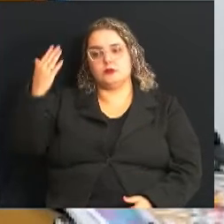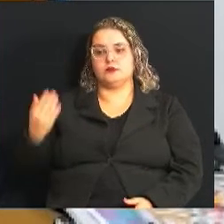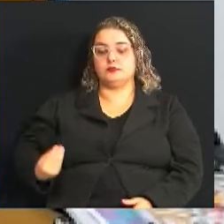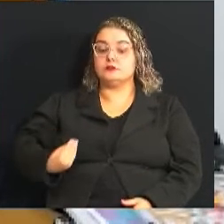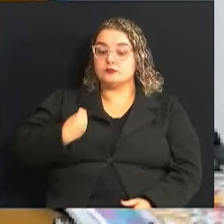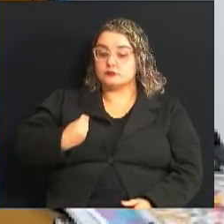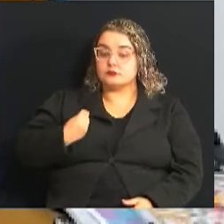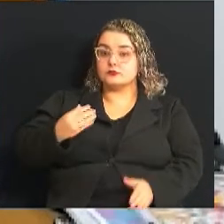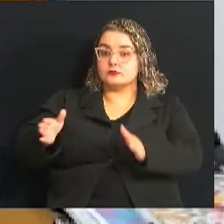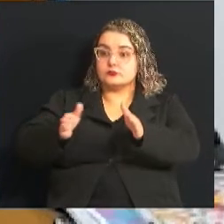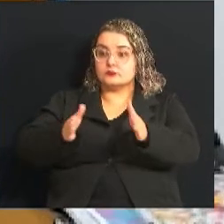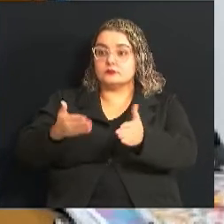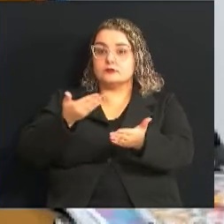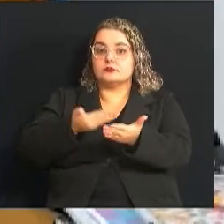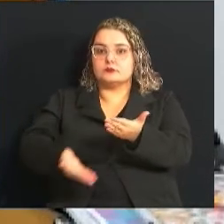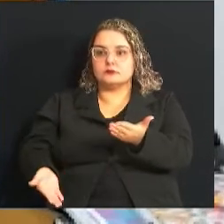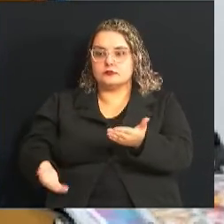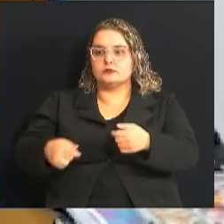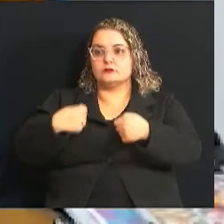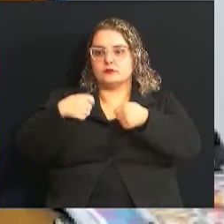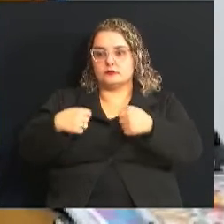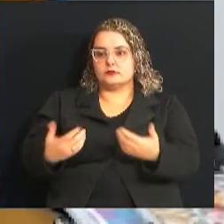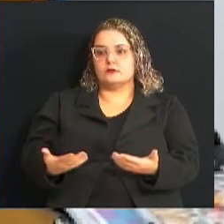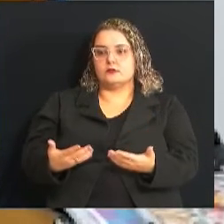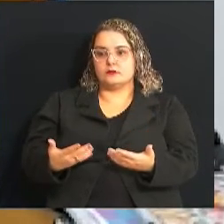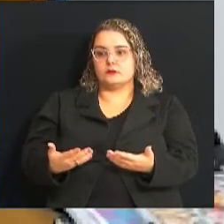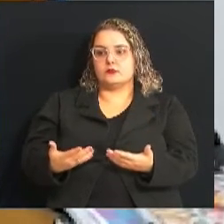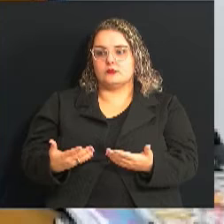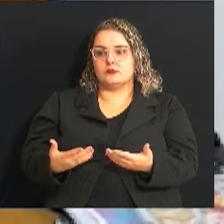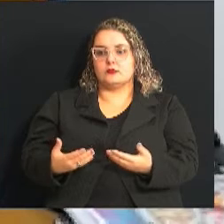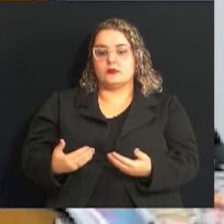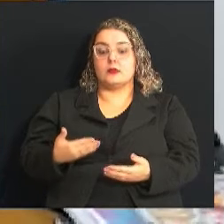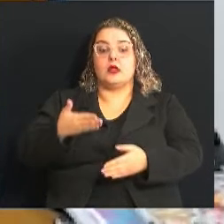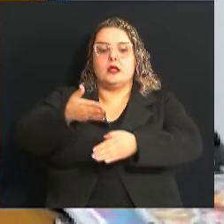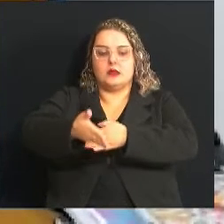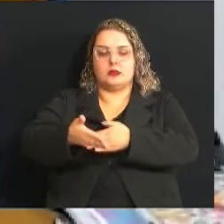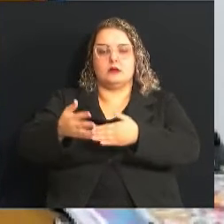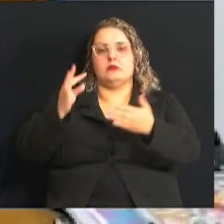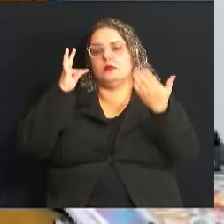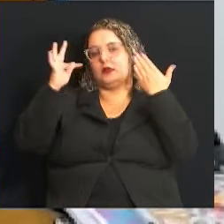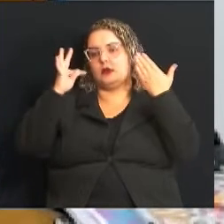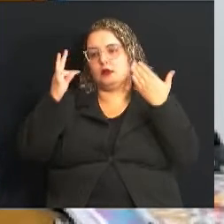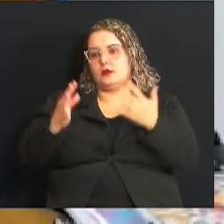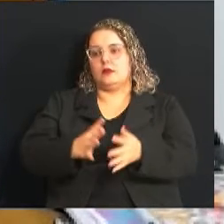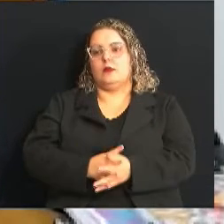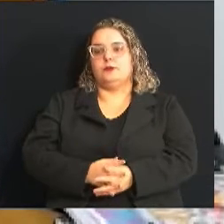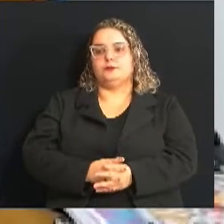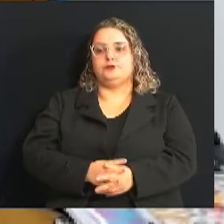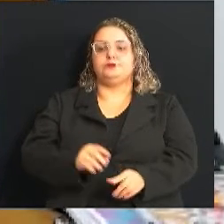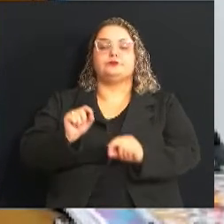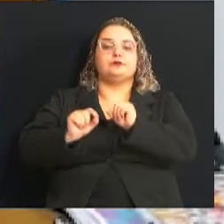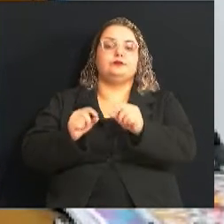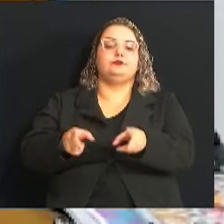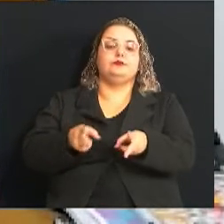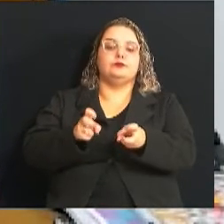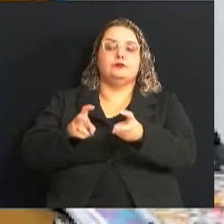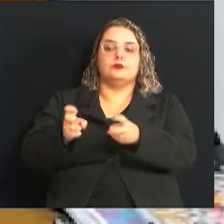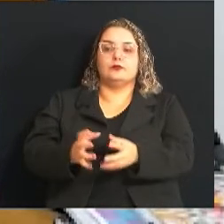uma situação de perda precisa ir para a terapia. O que eu percebo? Tem situações